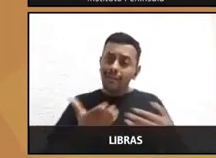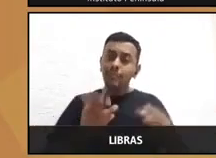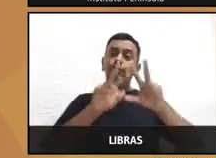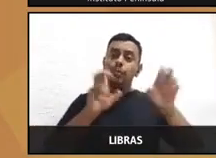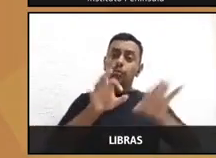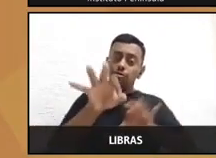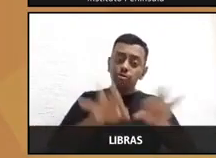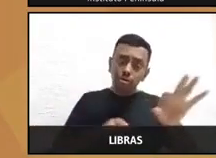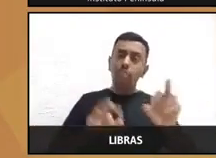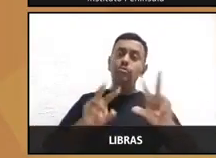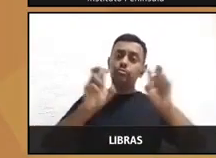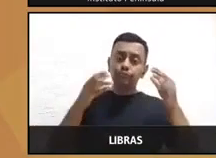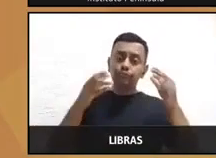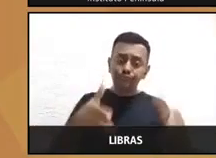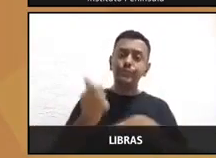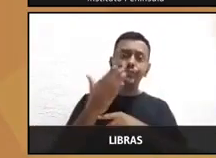tecnologia.